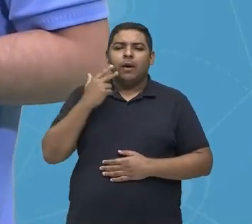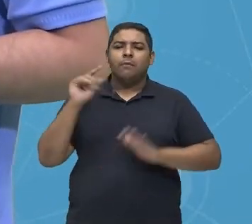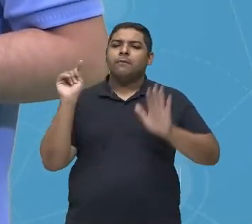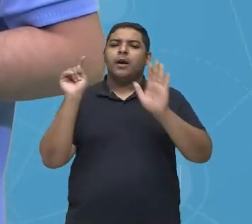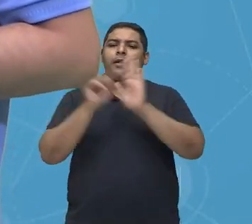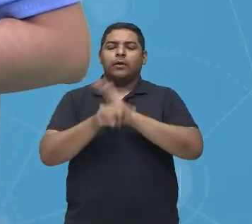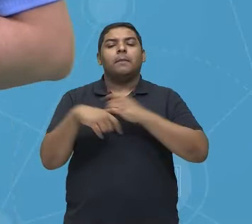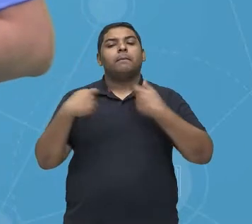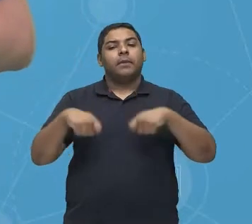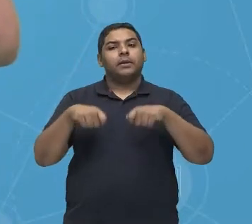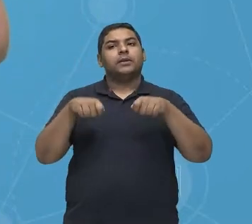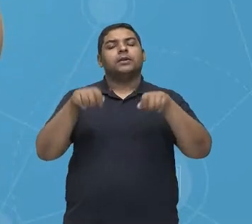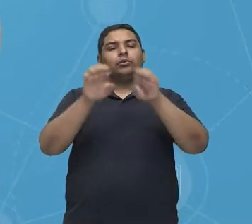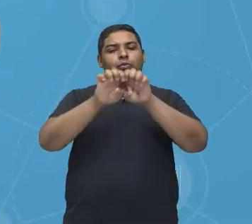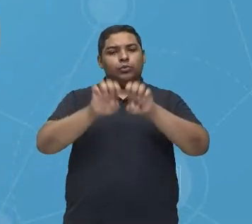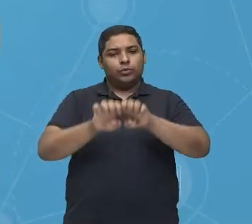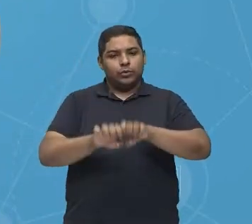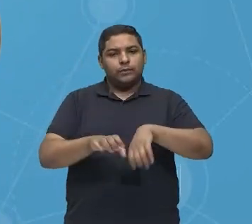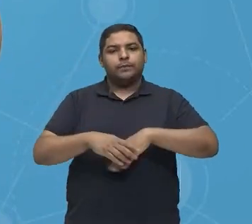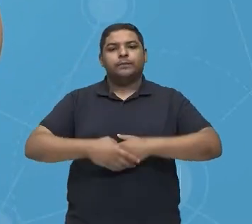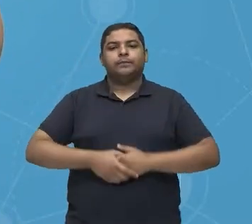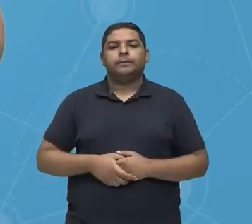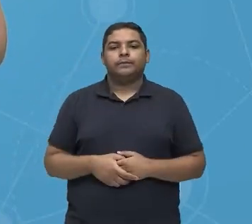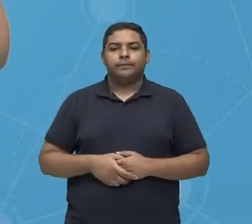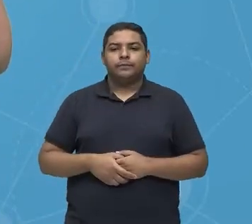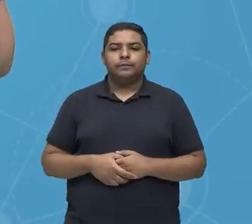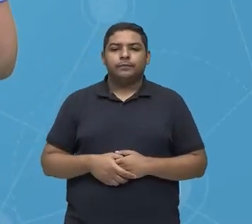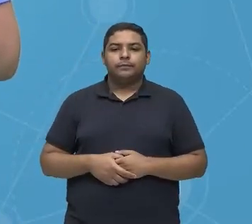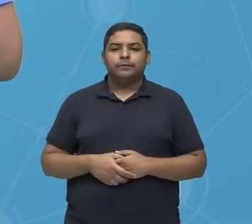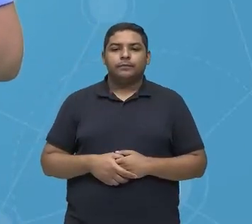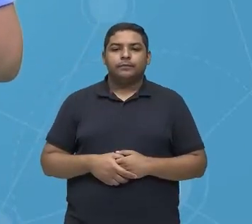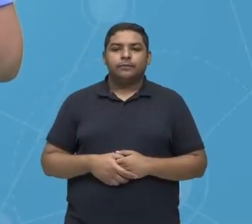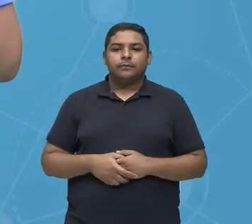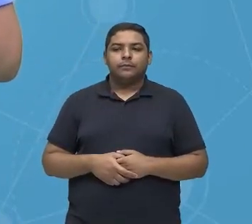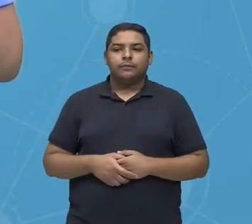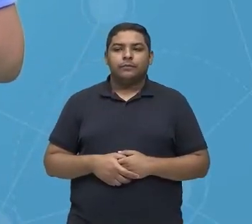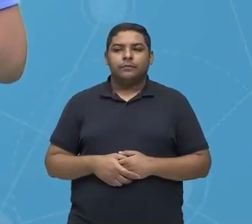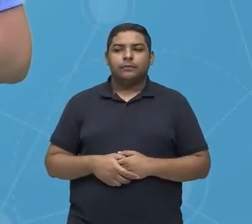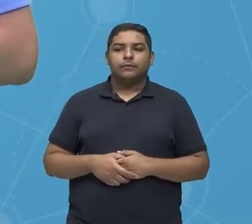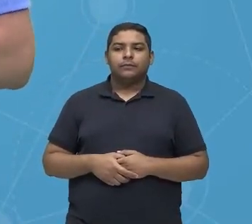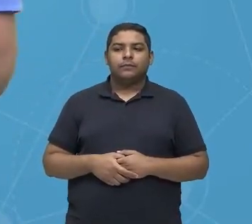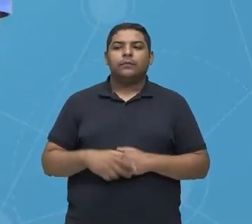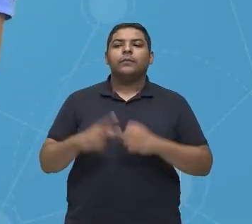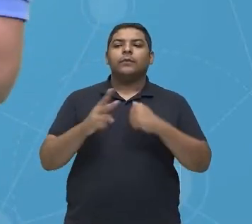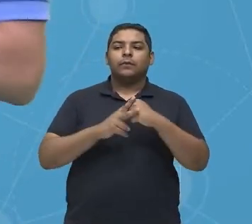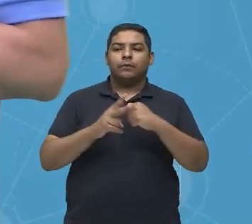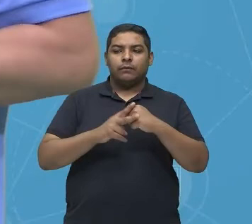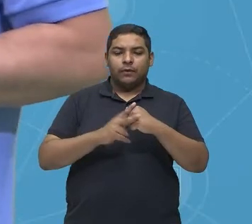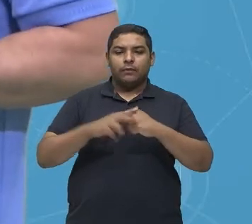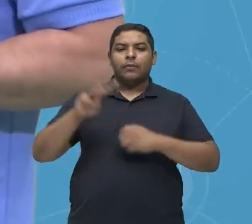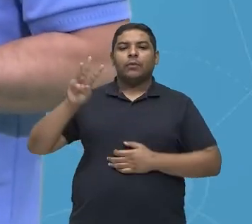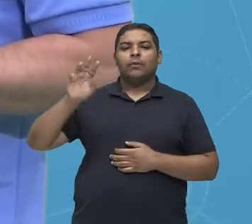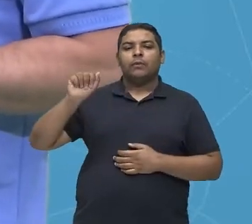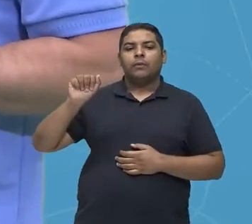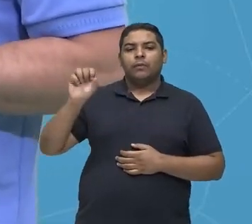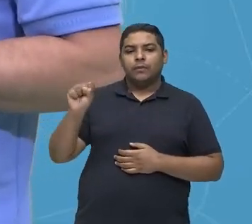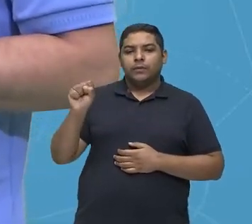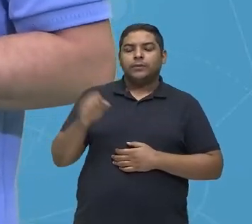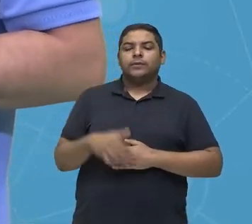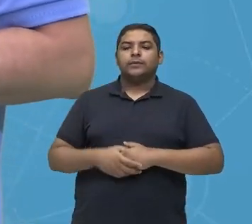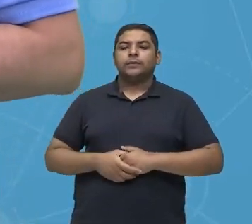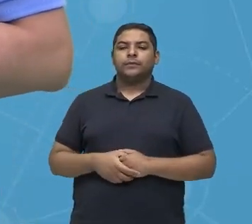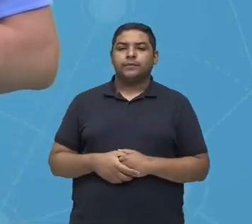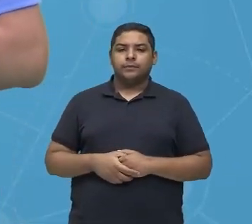essa estrutura. Então, vou iniciar sempre com o verbo auxiliar, depois vem o sujeito, aí vem o complemento todo e lá no